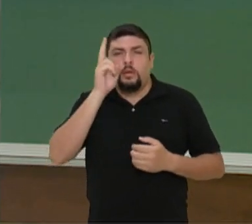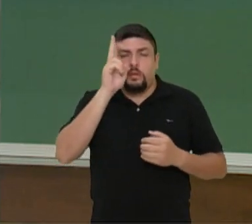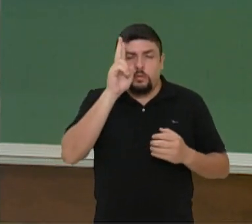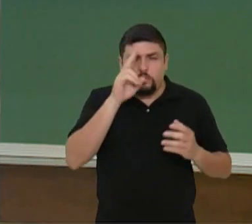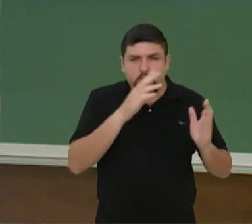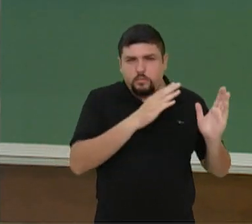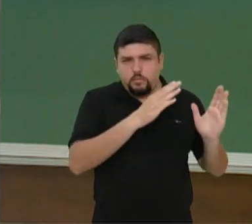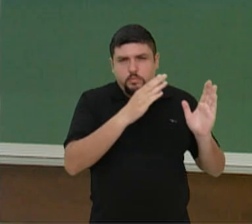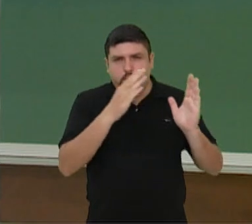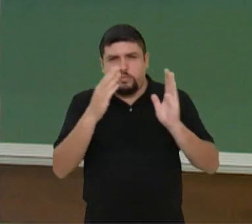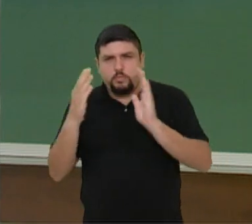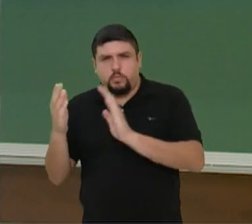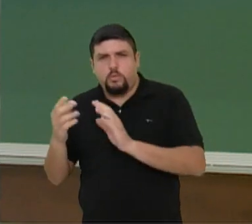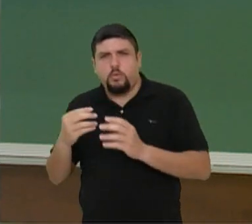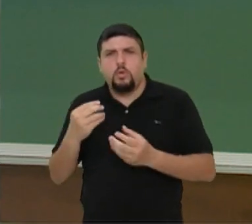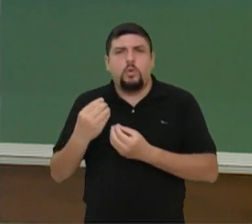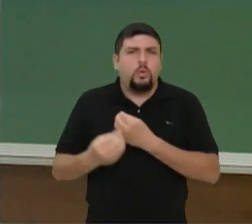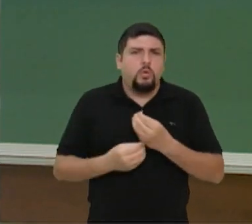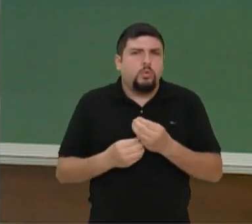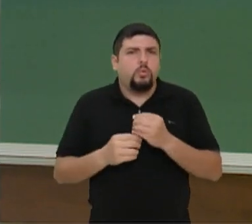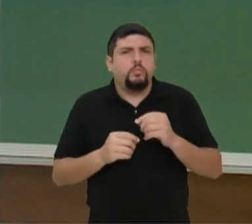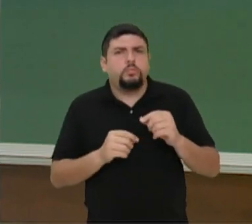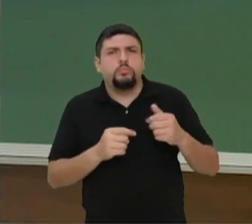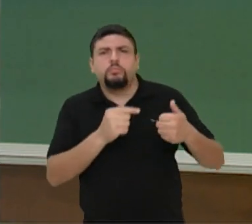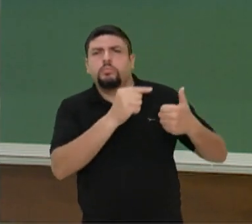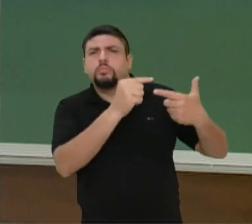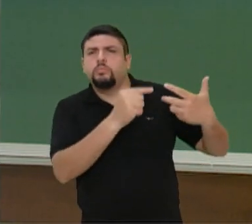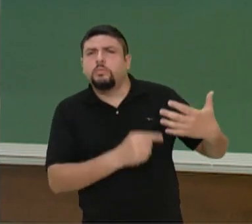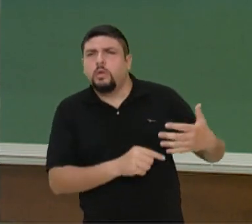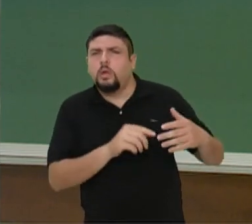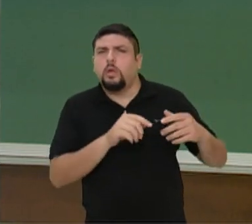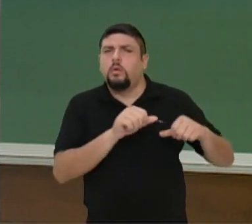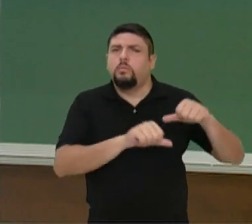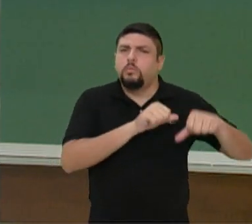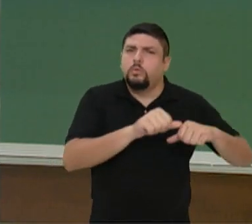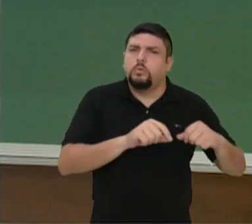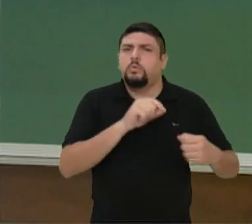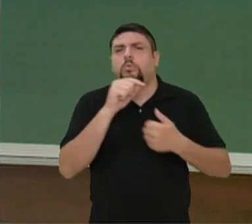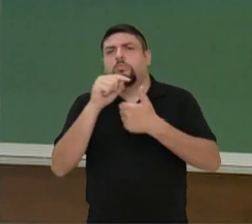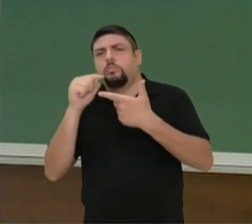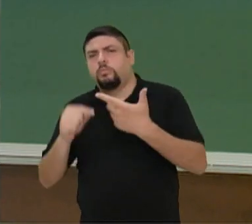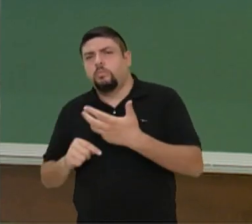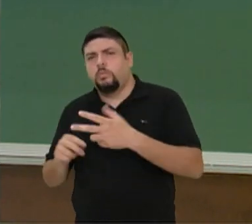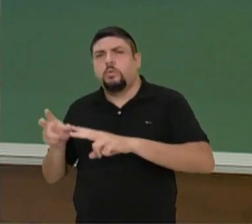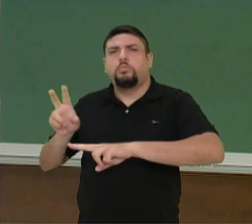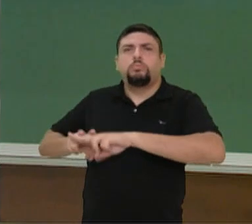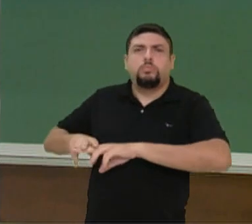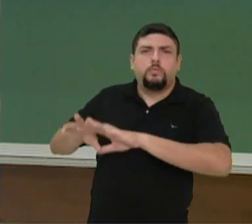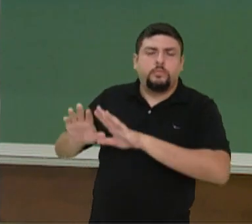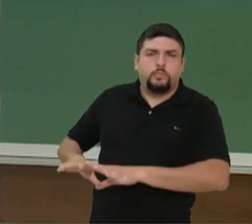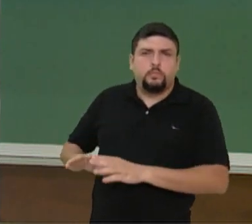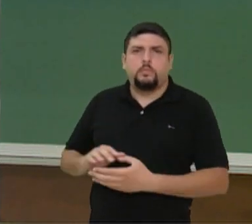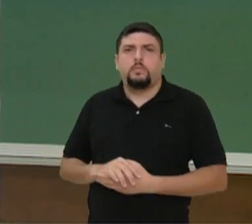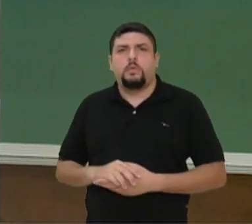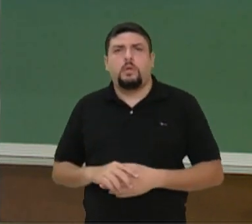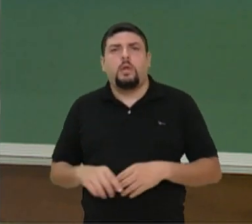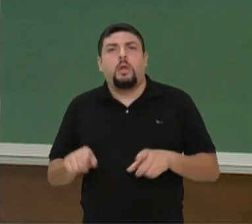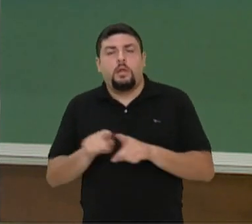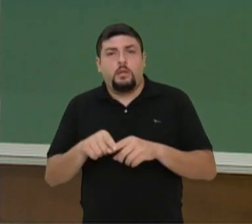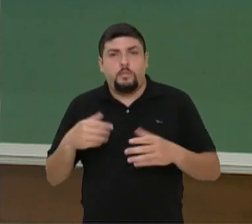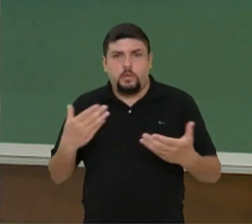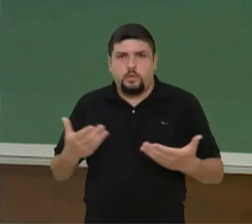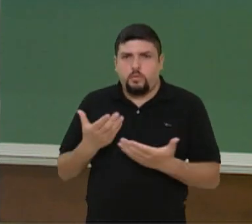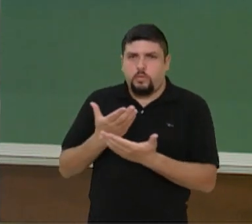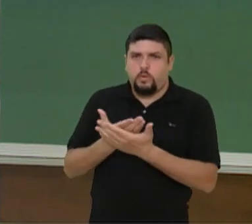de mudanças, de permanências, e nós salientamos sempre aspectos gerais de um período, em especial numa aula que tem assim